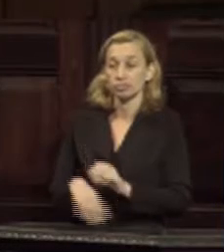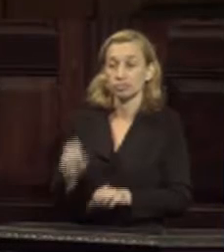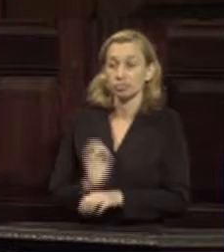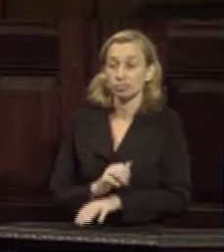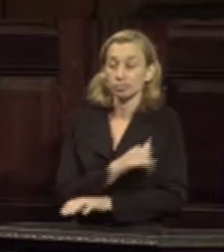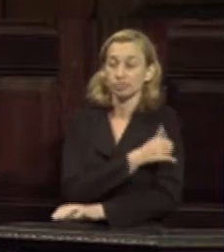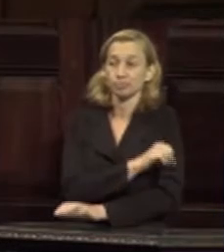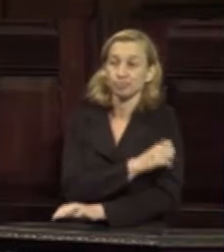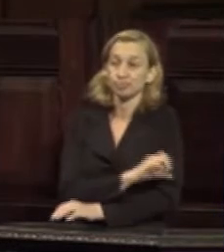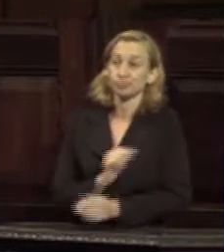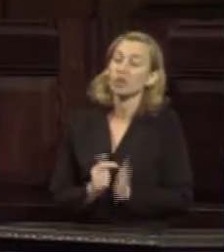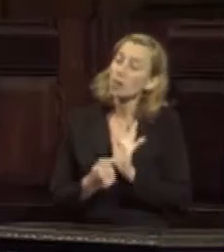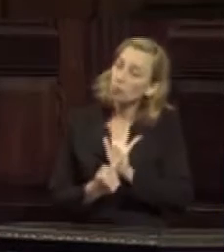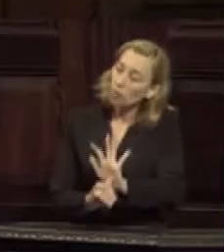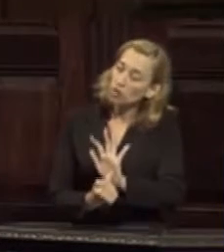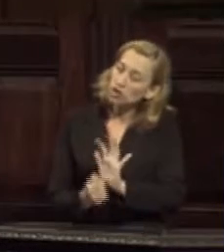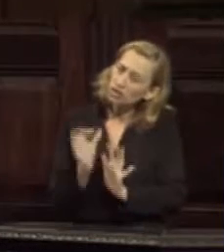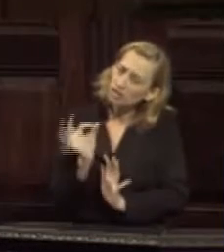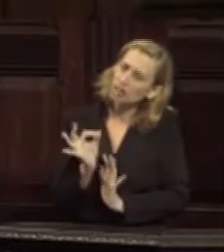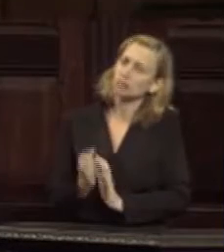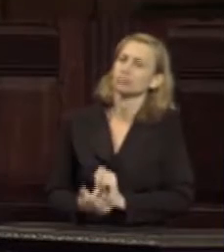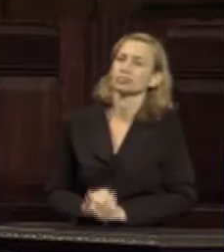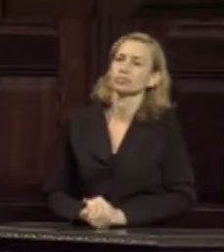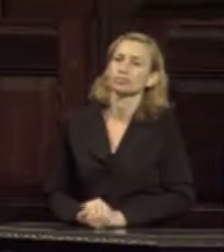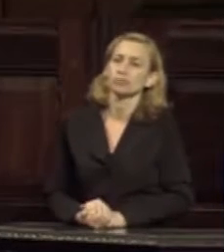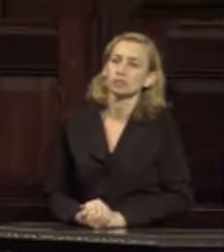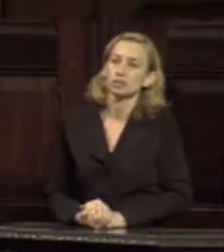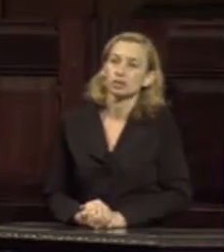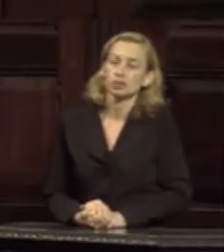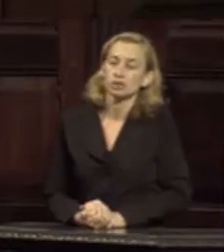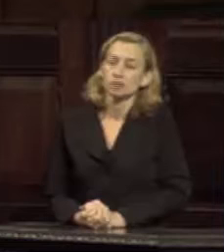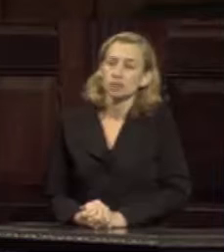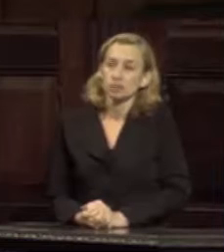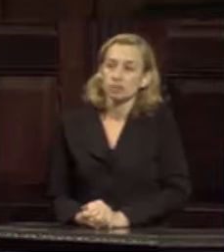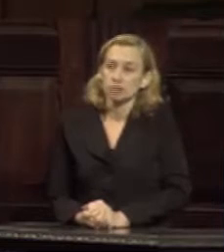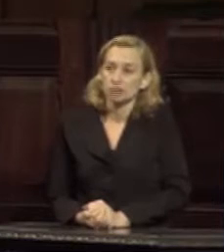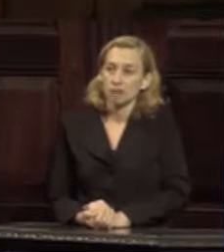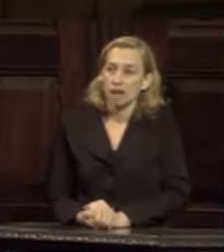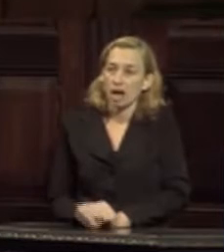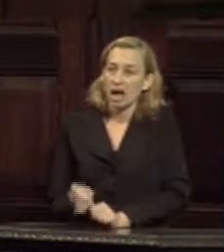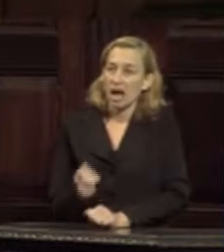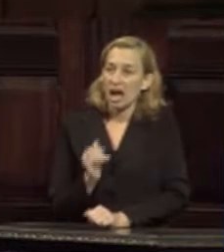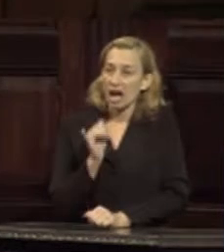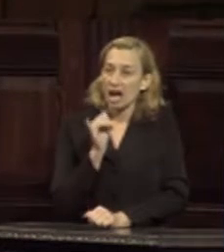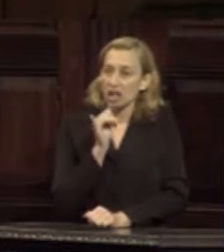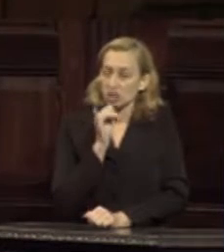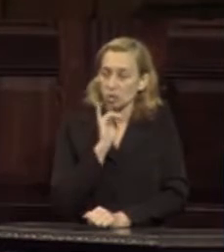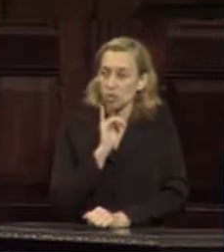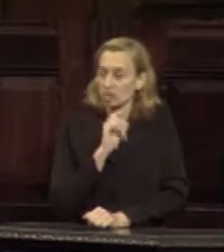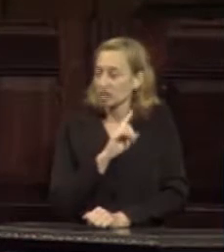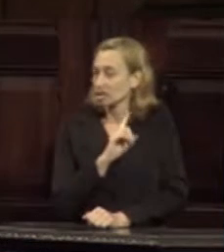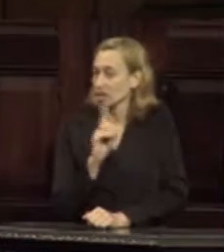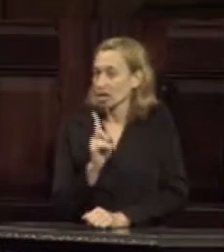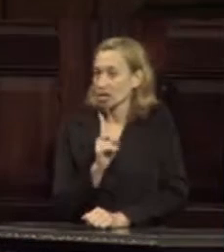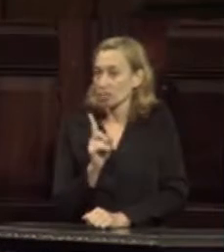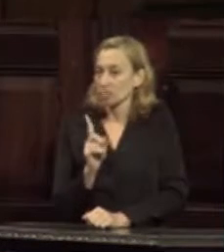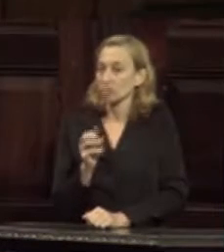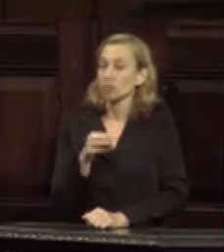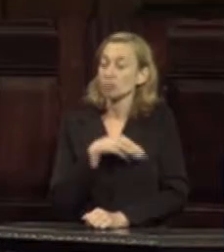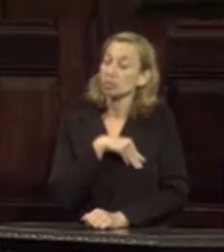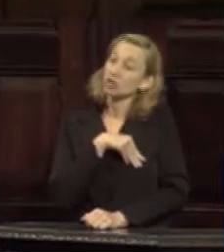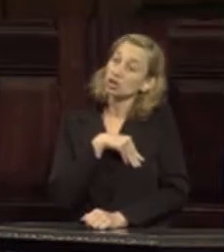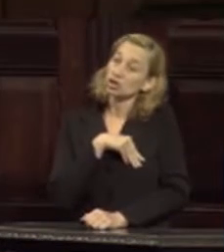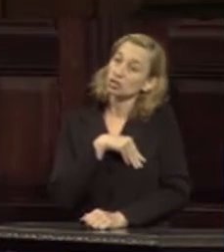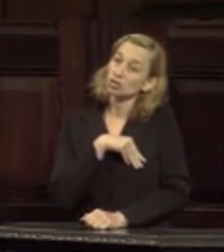Janeiro. Mostra claramente, e não foi à toa, que o ministro do presidente Temer,